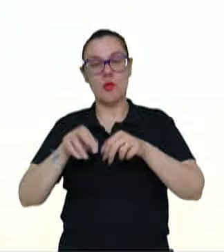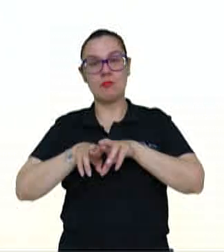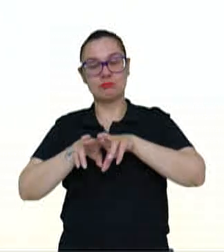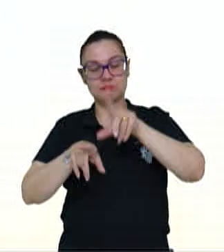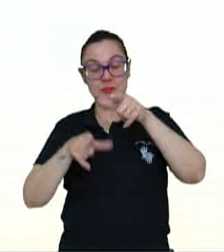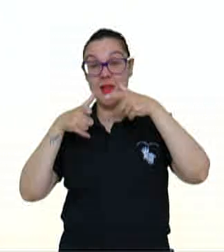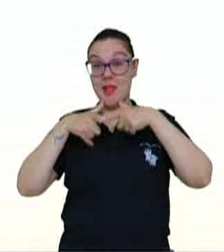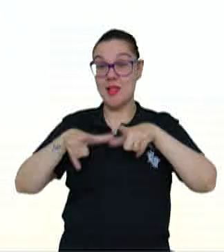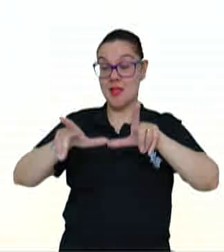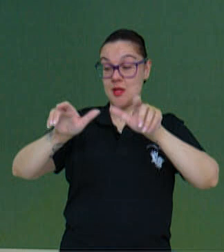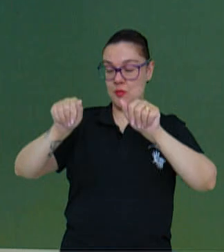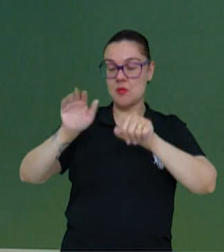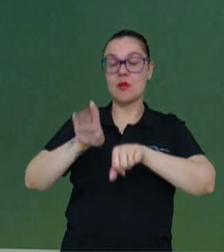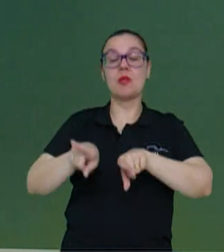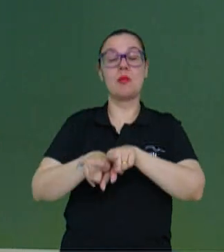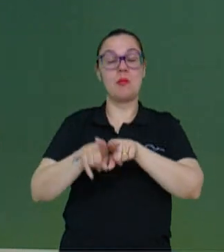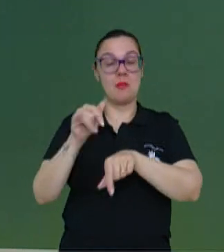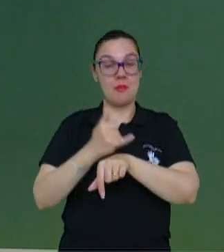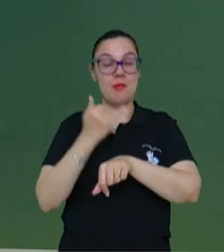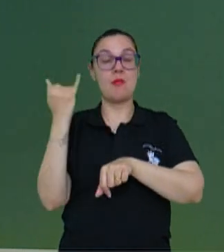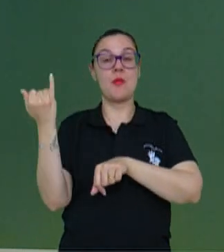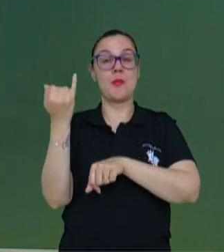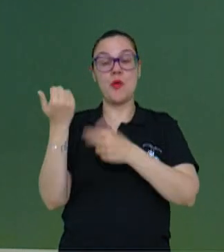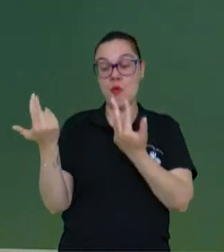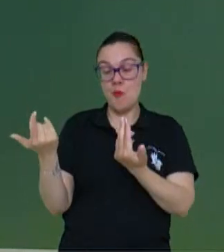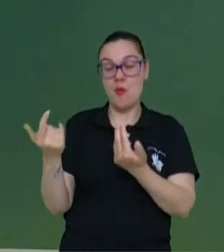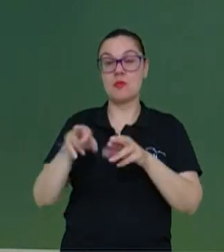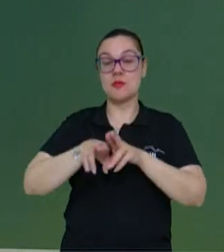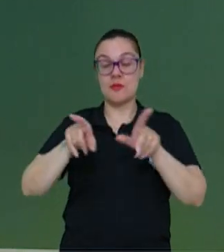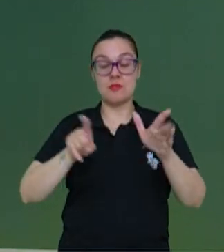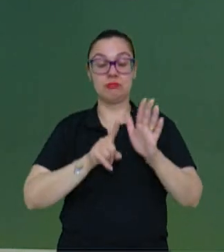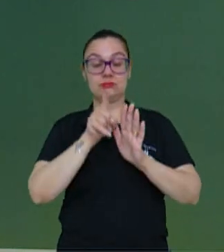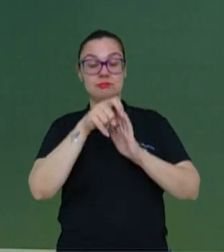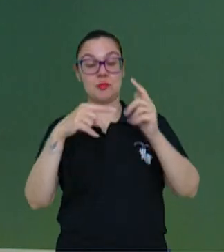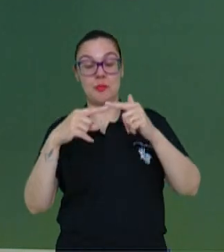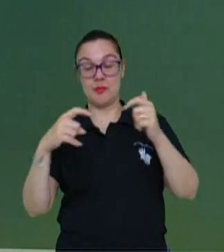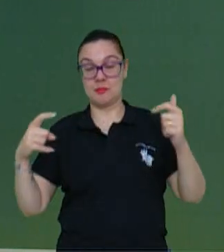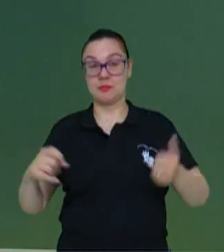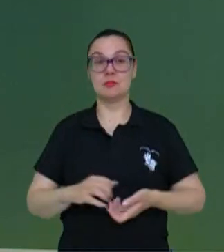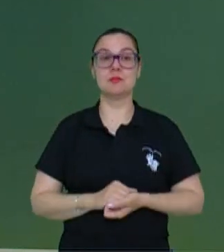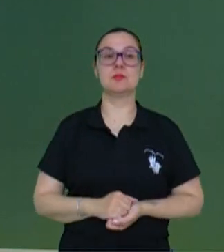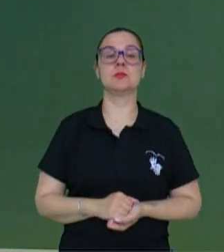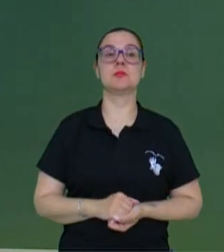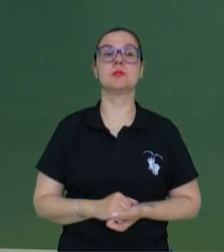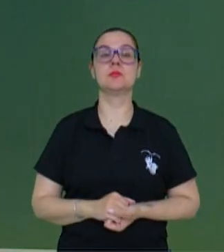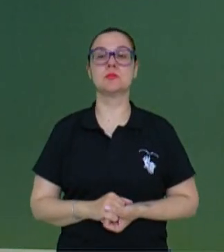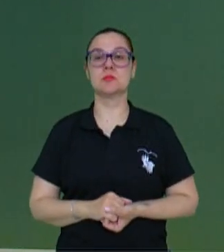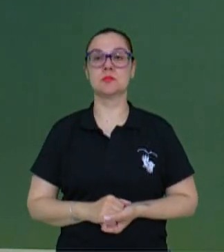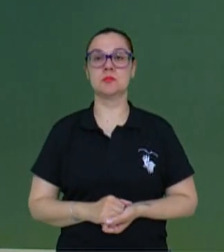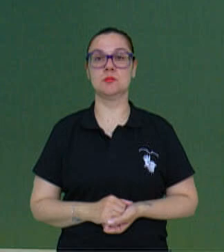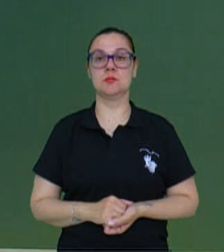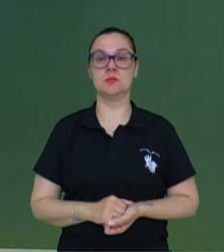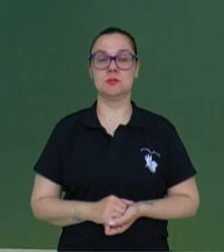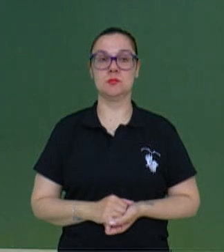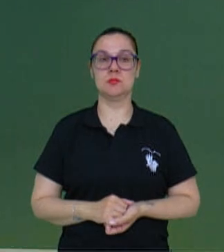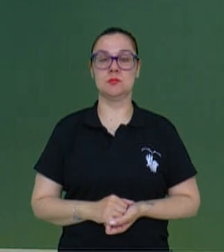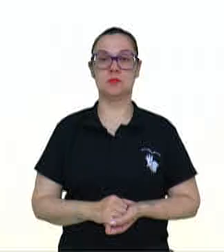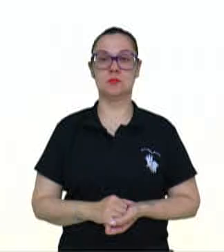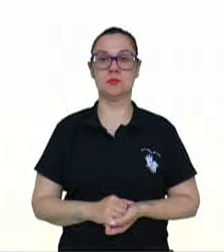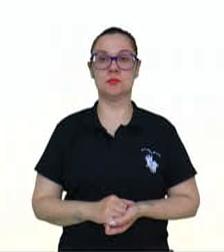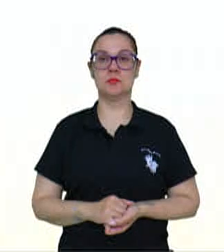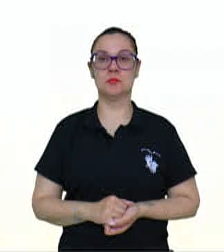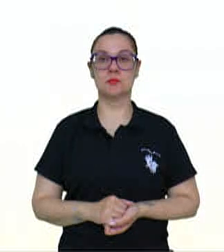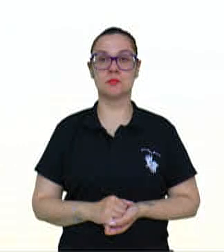diversidade linguística é tão importante quanto a diversidade biológica. Culturas nacionais. Desde que nasceram os